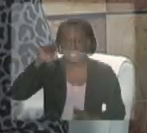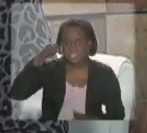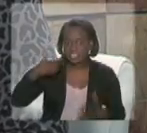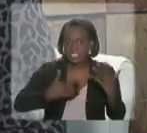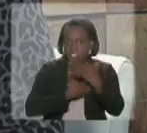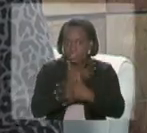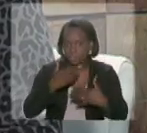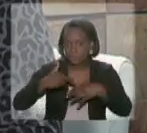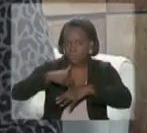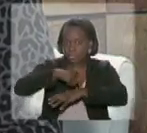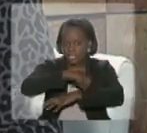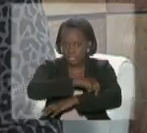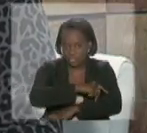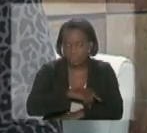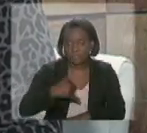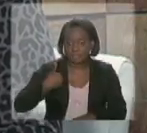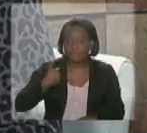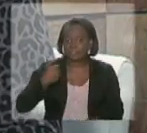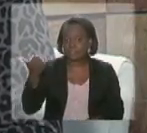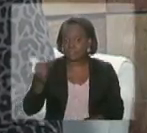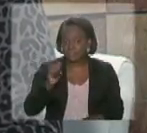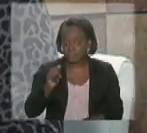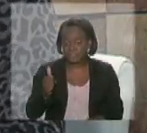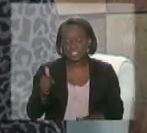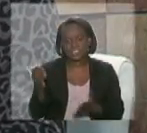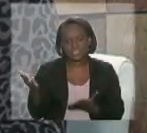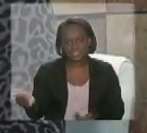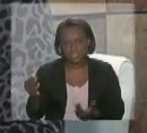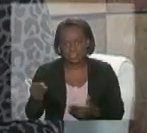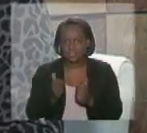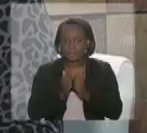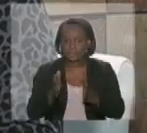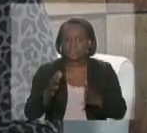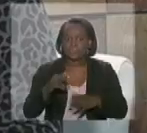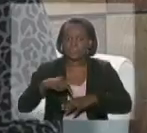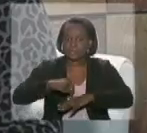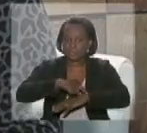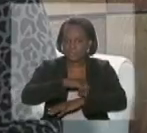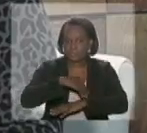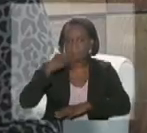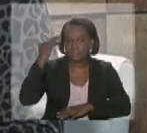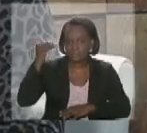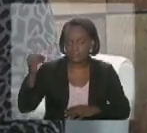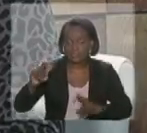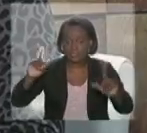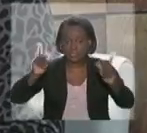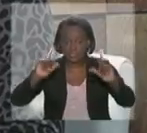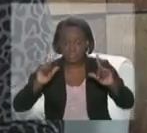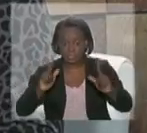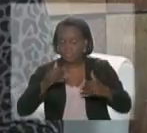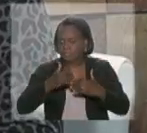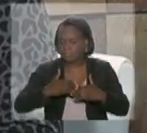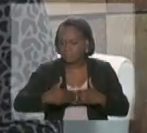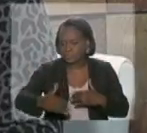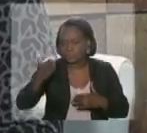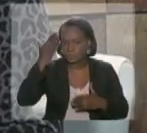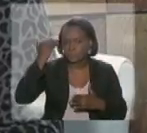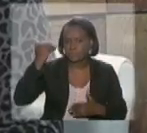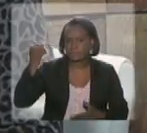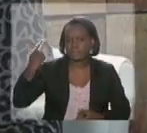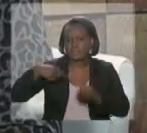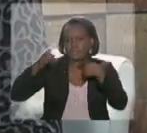atriz cantora e modelo aos 11 anos ainda menina inicia sua carreira artística na TV desponta com